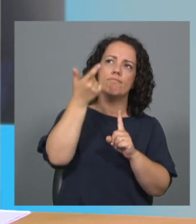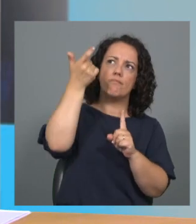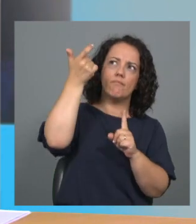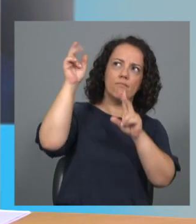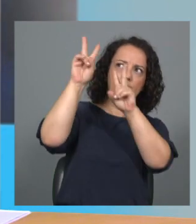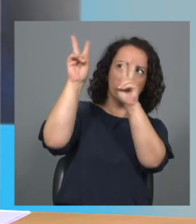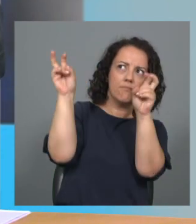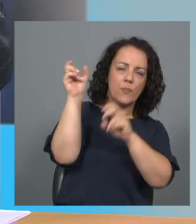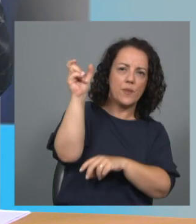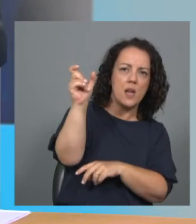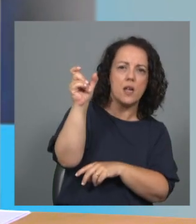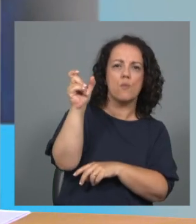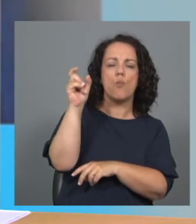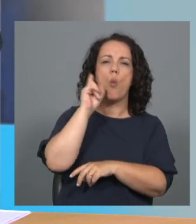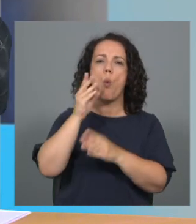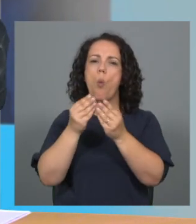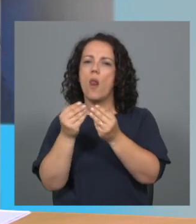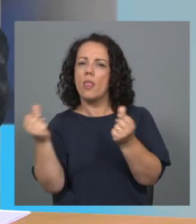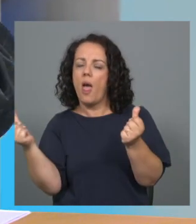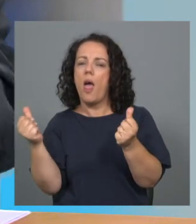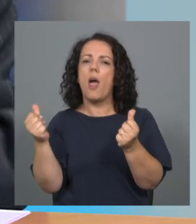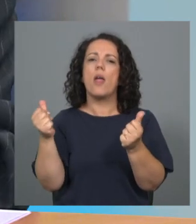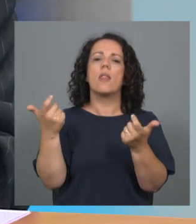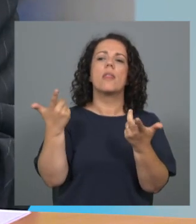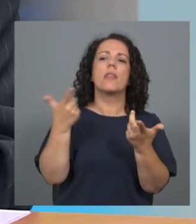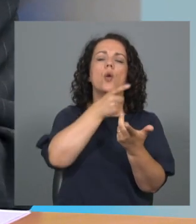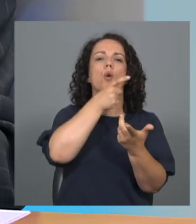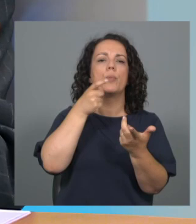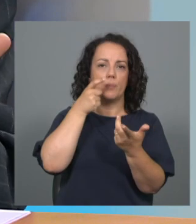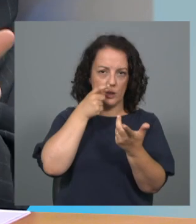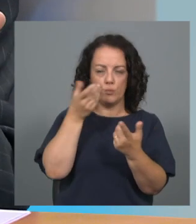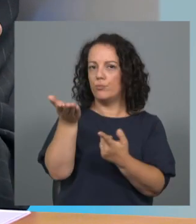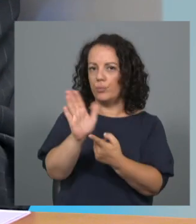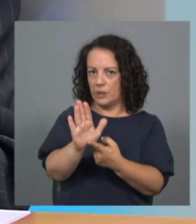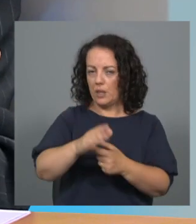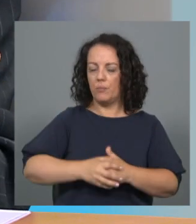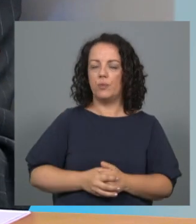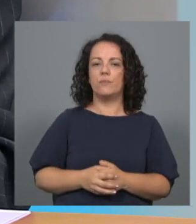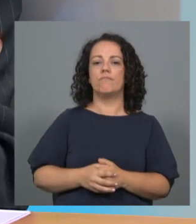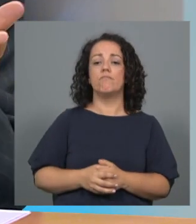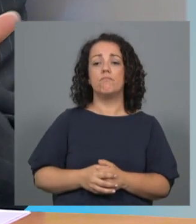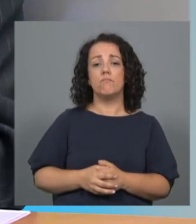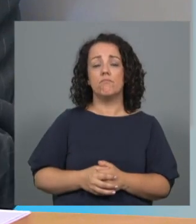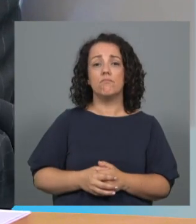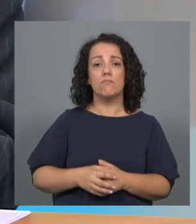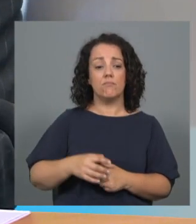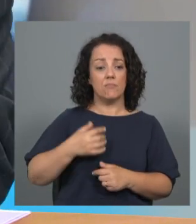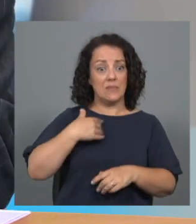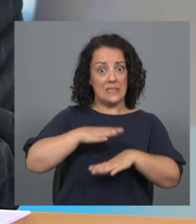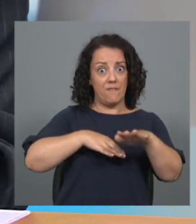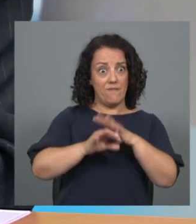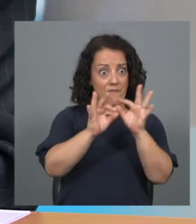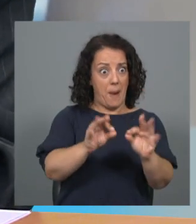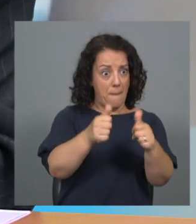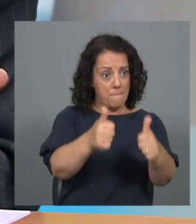de uma qualidade, de um empenho, de um compromisso. Por exemplo, fazer o bem faz bem. Coisa